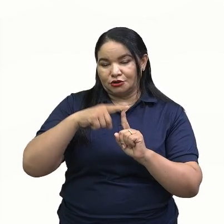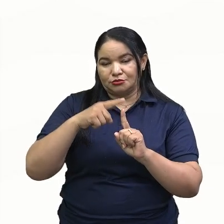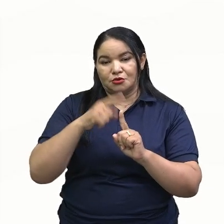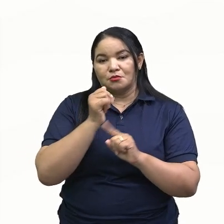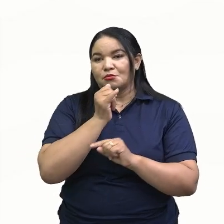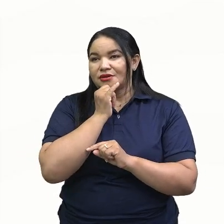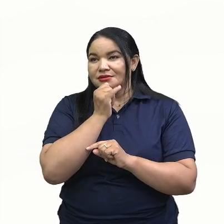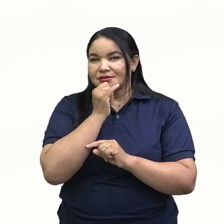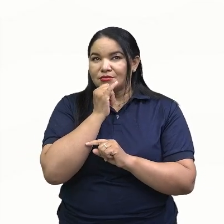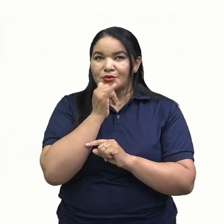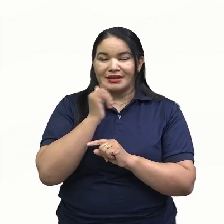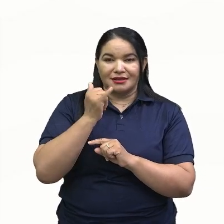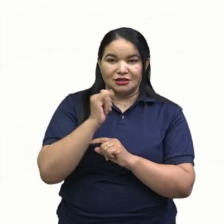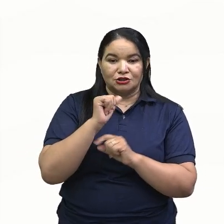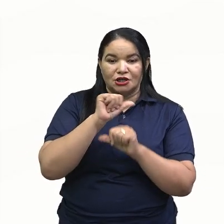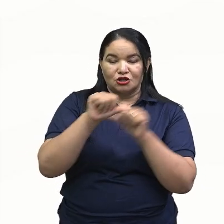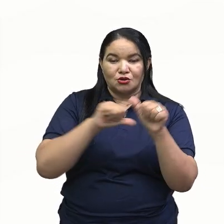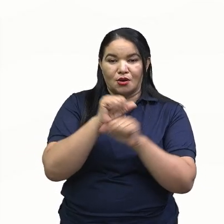luz,